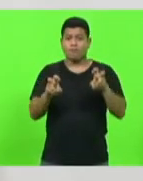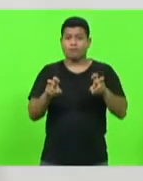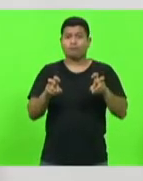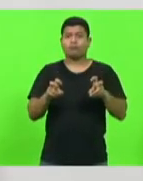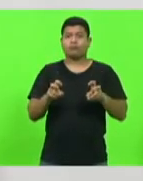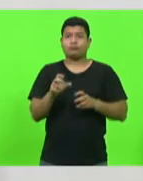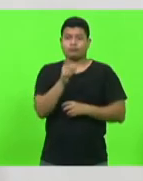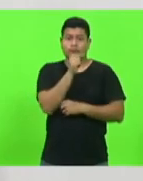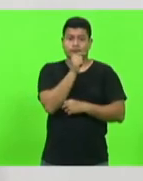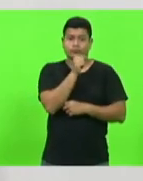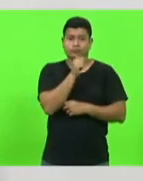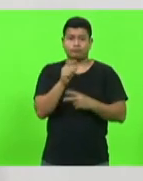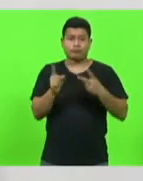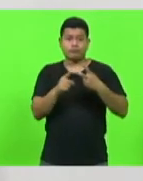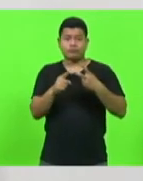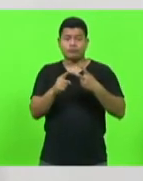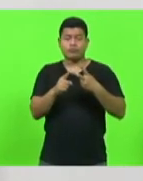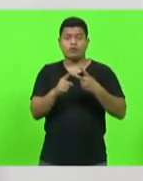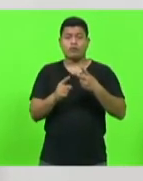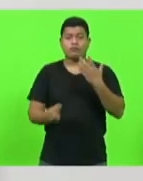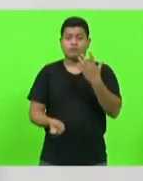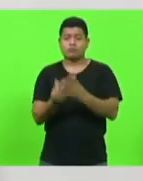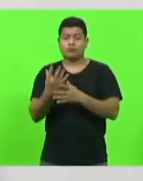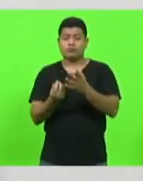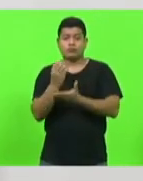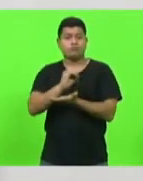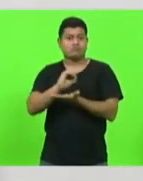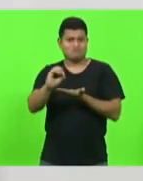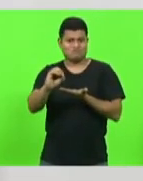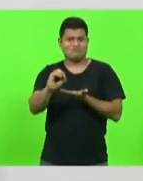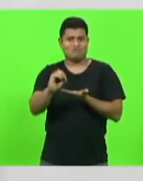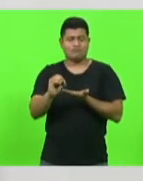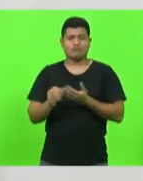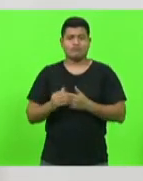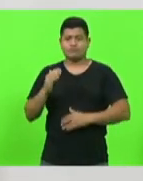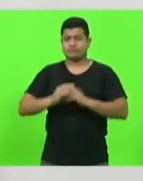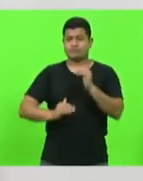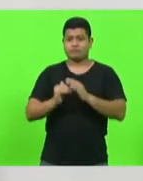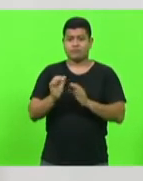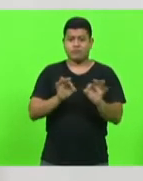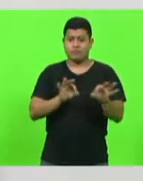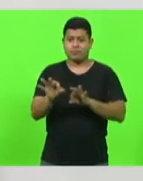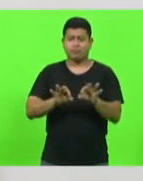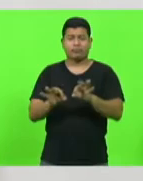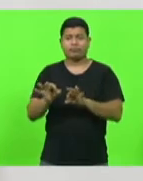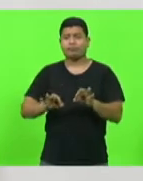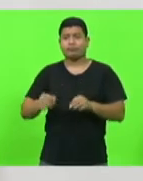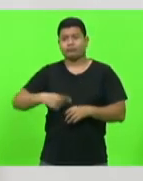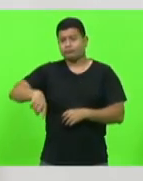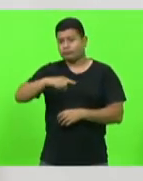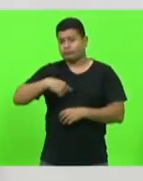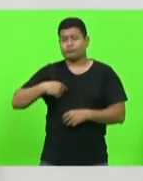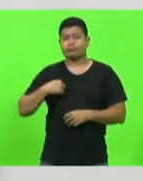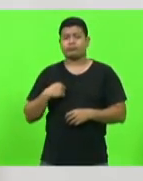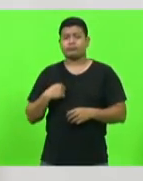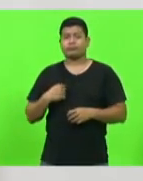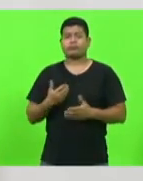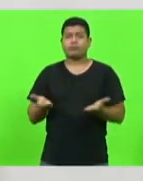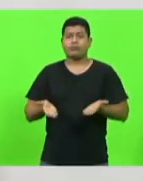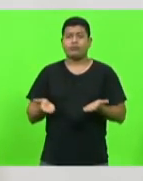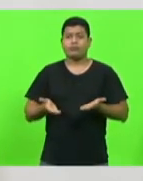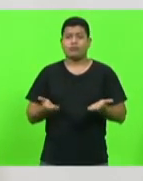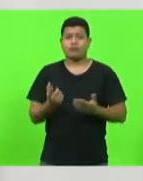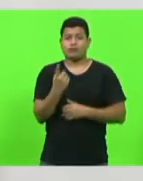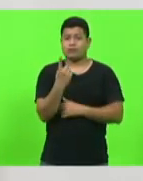a produção orgânica. E em preparação a isso tudo, estamos organizando o